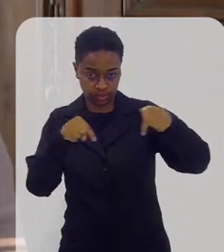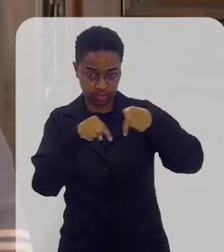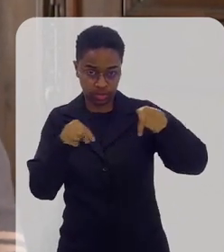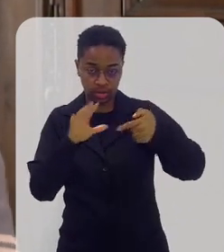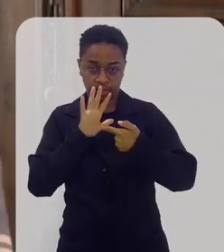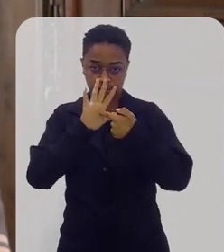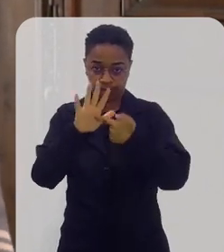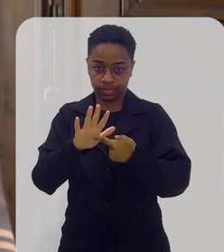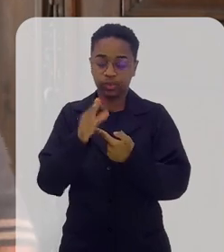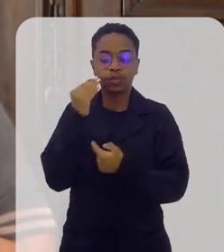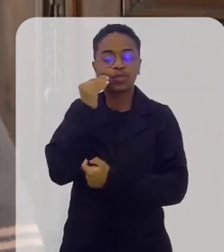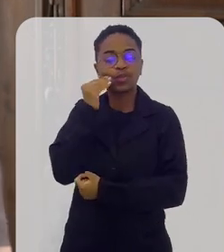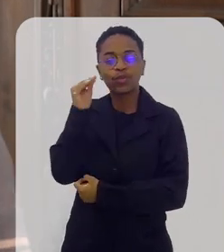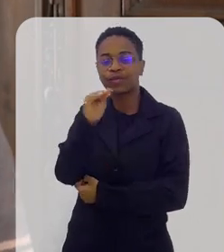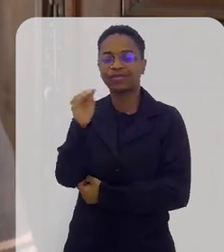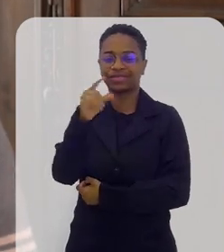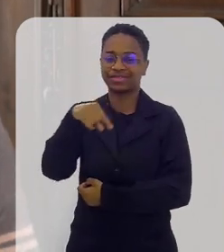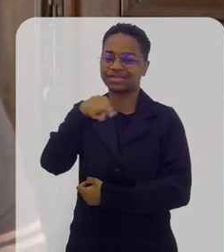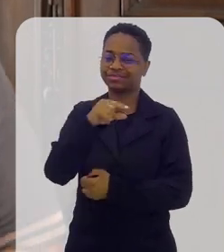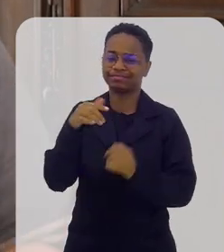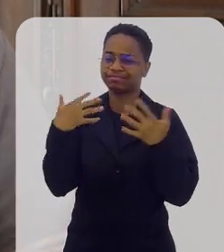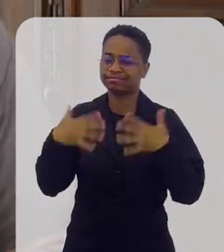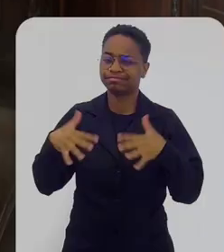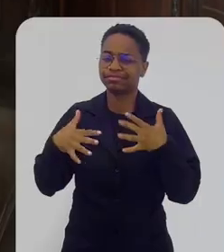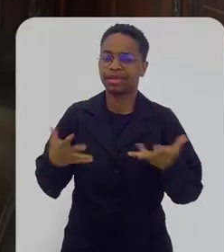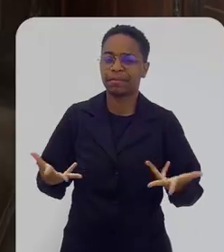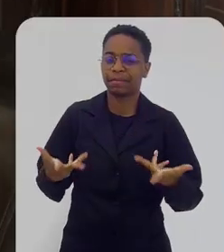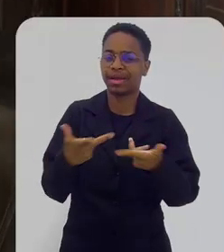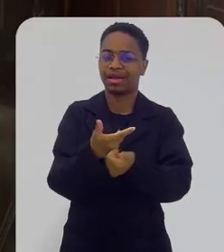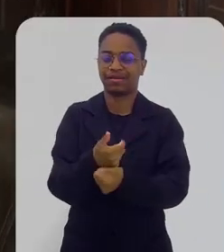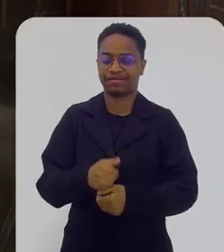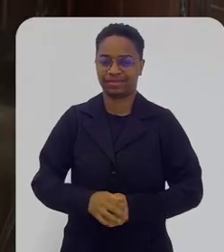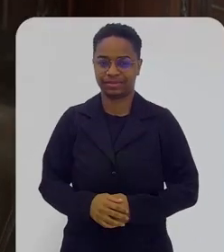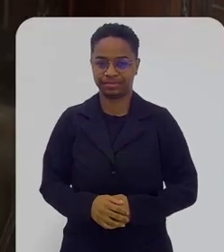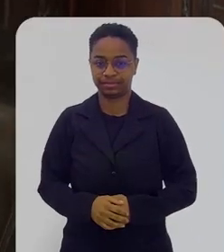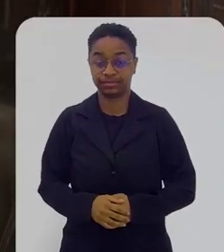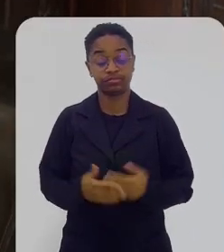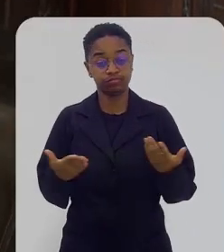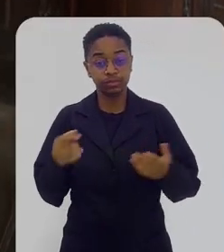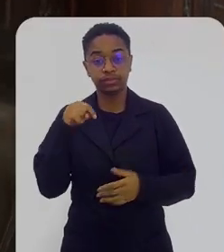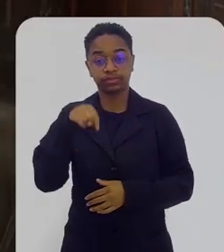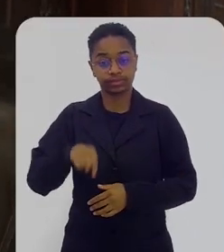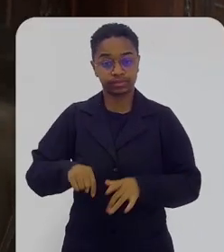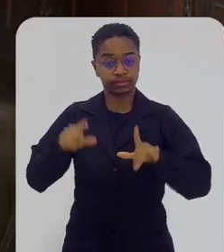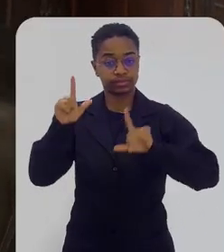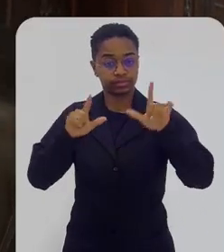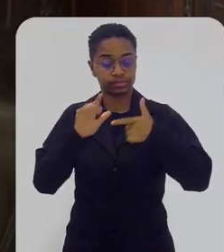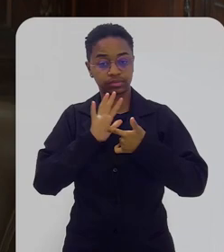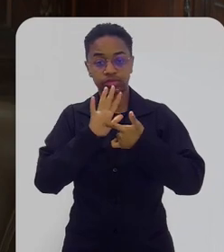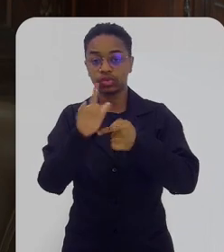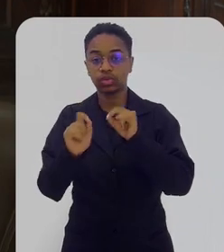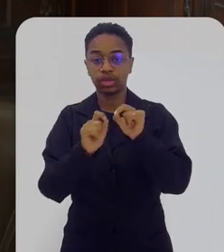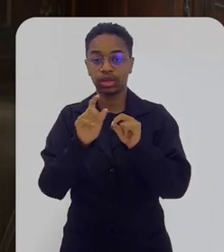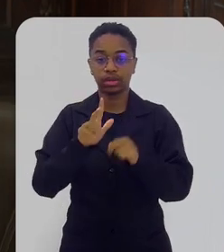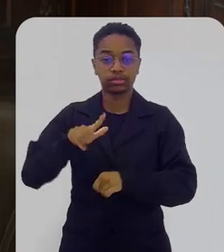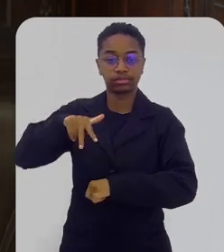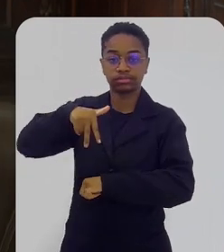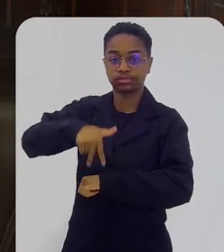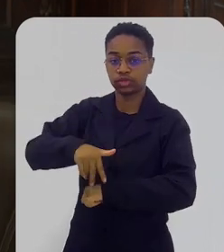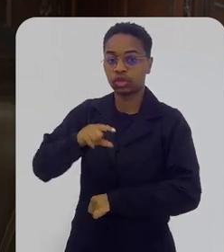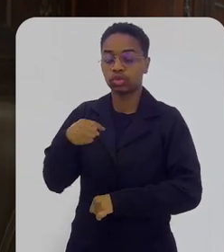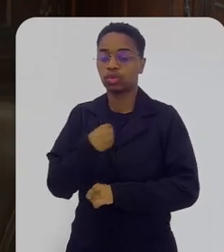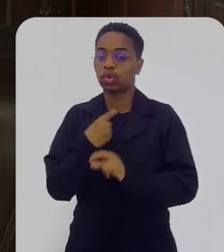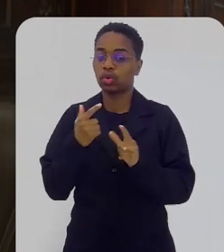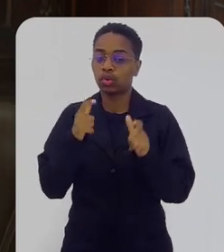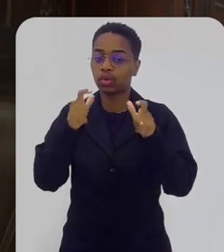juliocostas8tvbrasil. Beijo no teu coração e sucesso total. Gente, o Louvor Som é esse lugar, é o nosso lugar de fala, é o nosso lugar